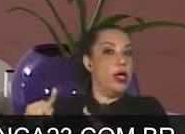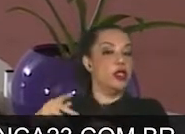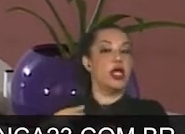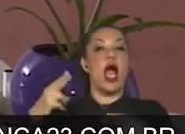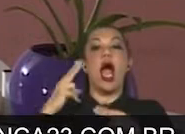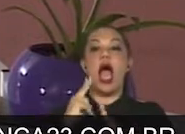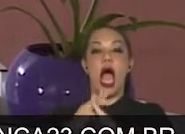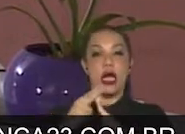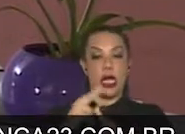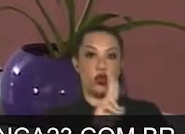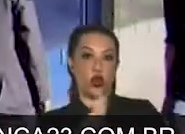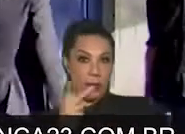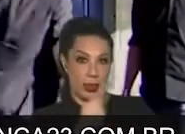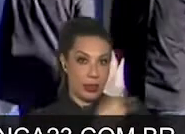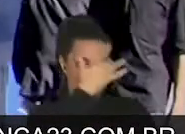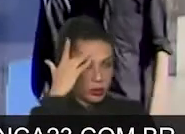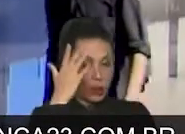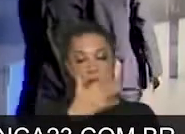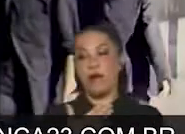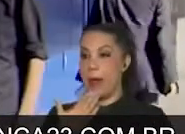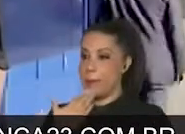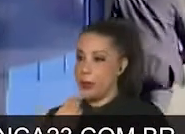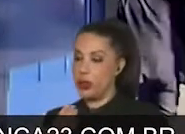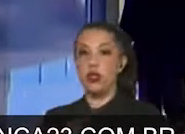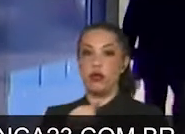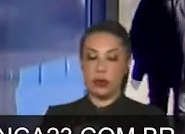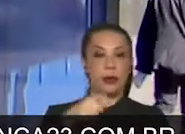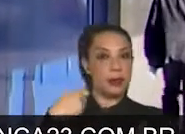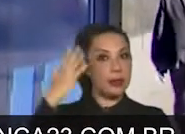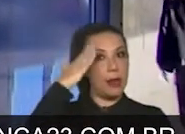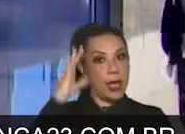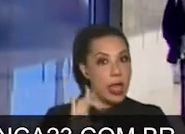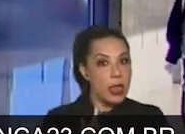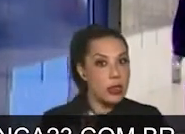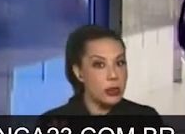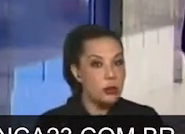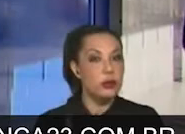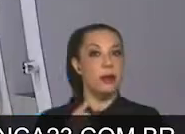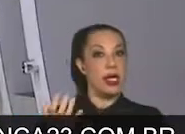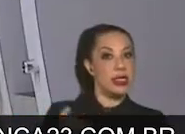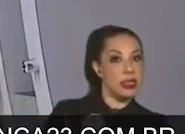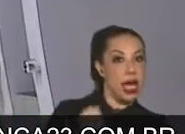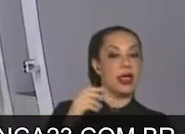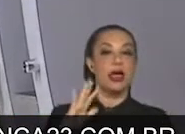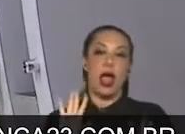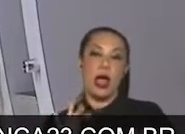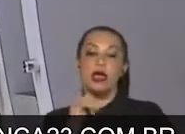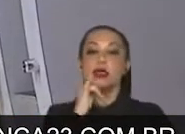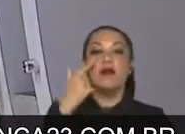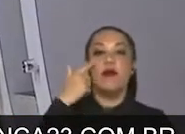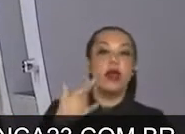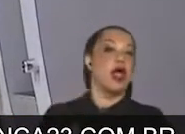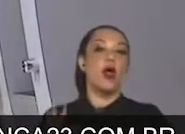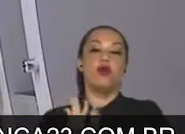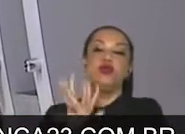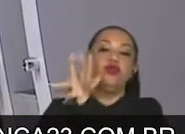Caixa em nome do trabalhador. Para quem vai pedir, é bom saber que o valor disponibilizado para saque leva em conta o saldo de